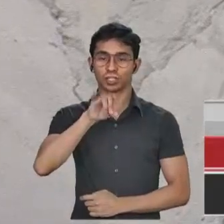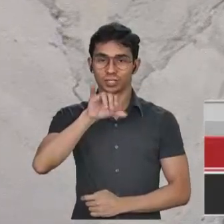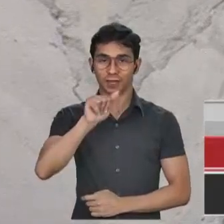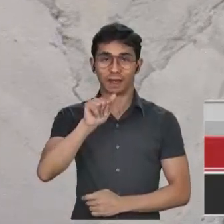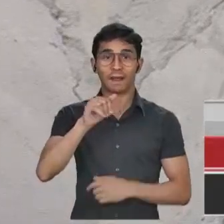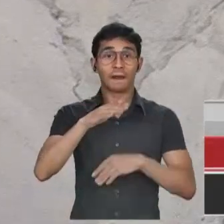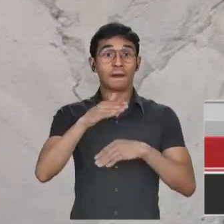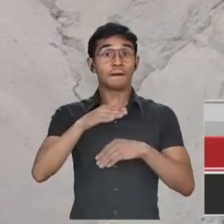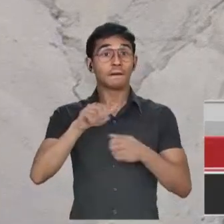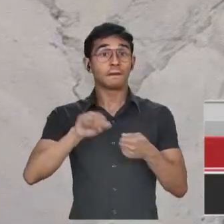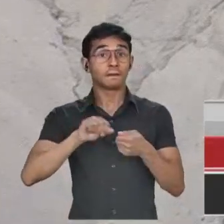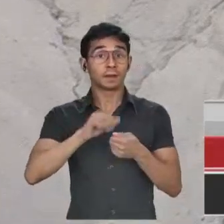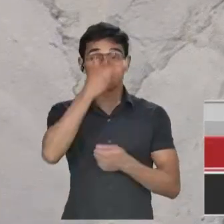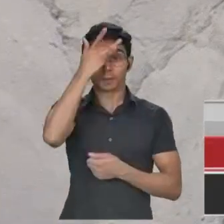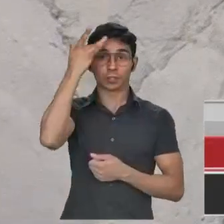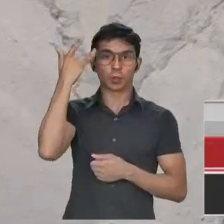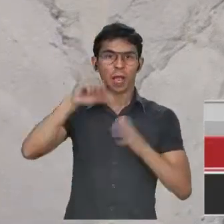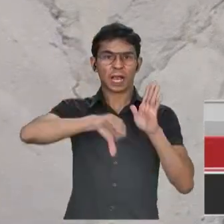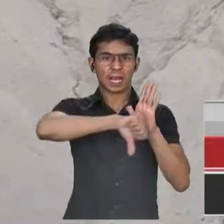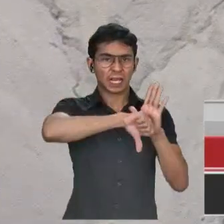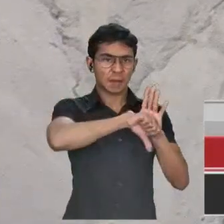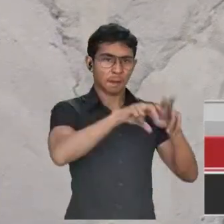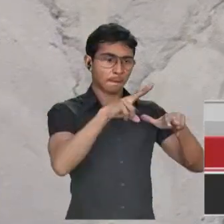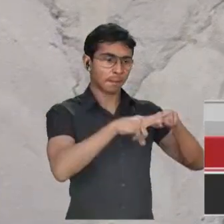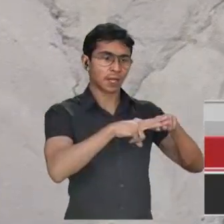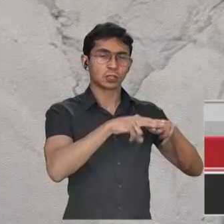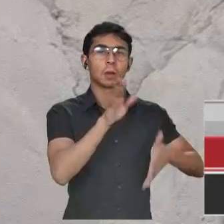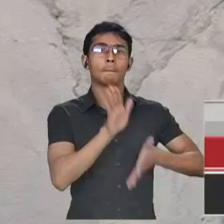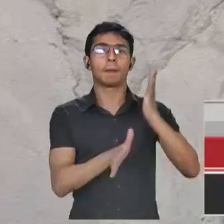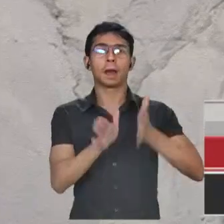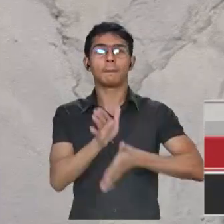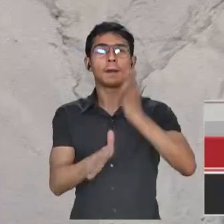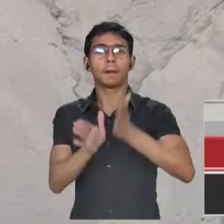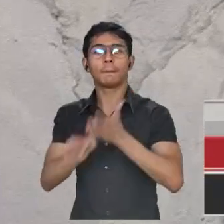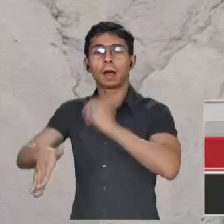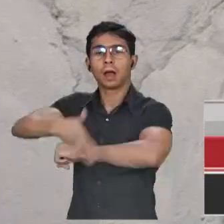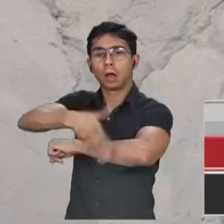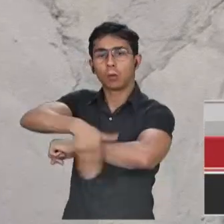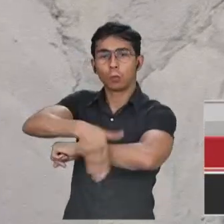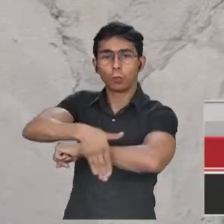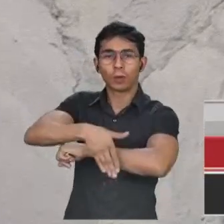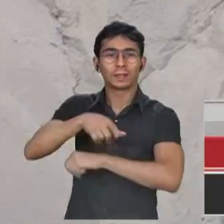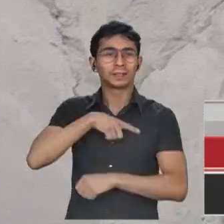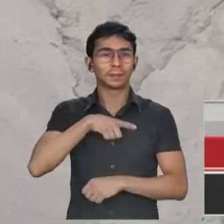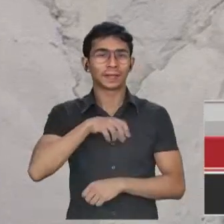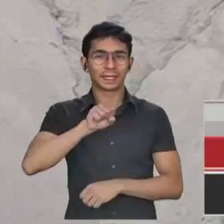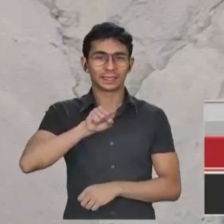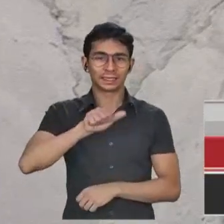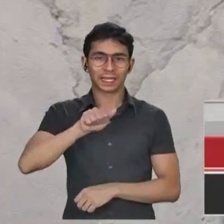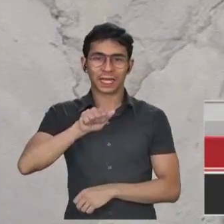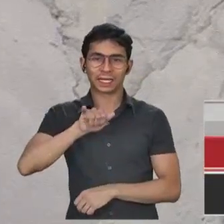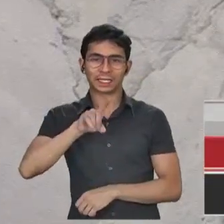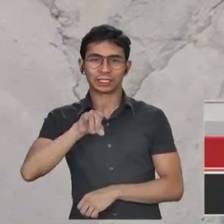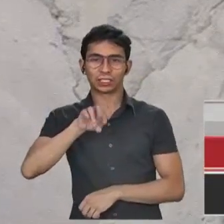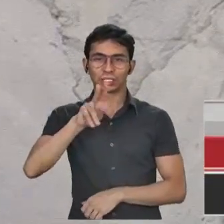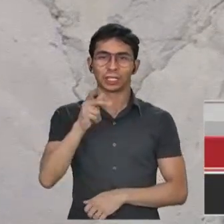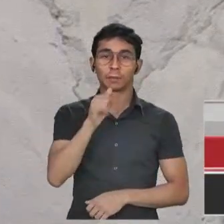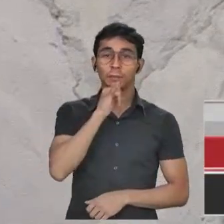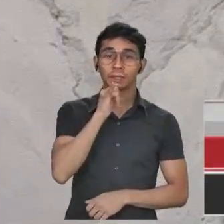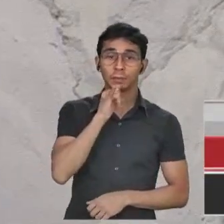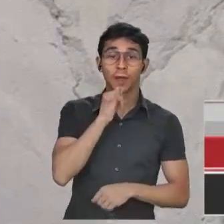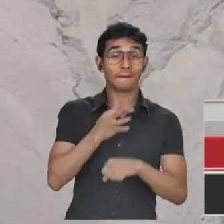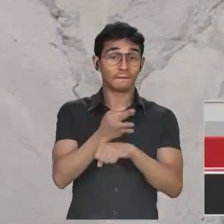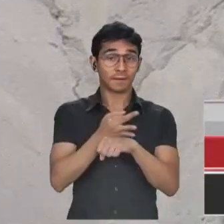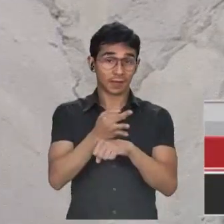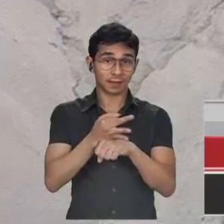famigeradas saidinha de natal dia das mães dia dos pais é enfim da páscoa tudo que é feriado o bandido sai da cadeia